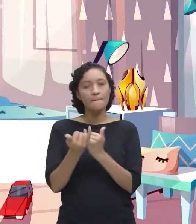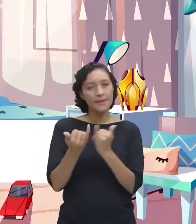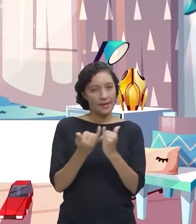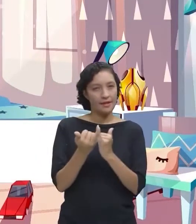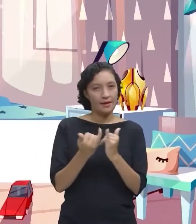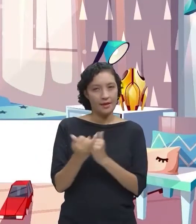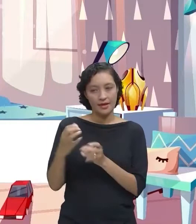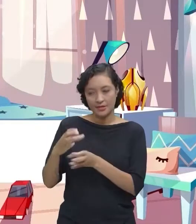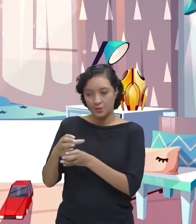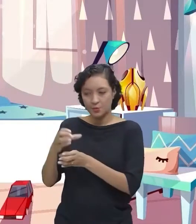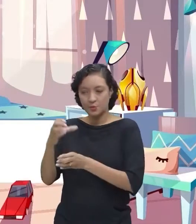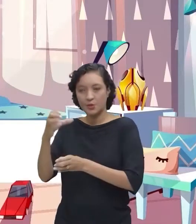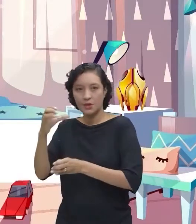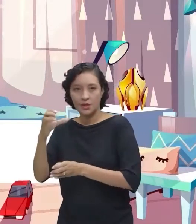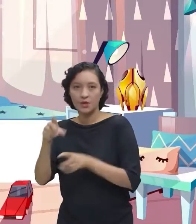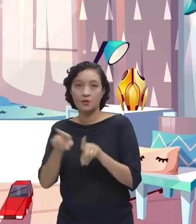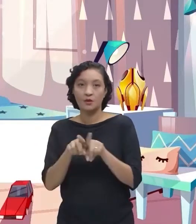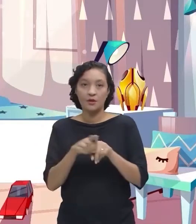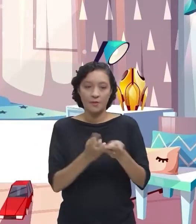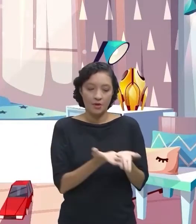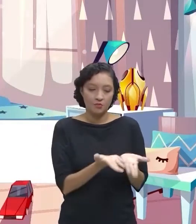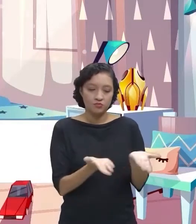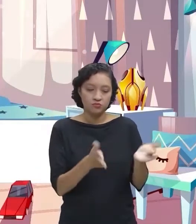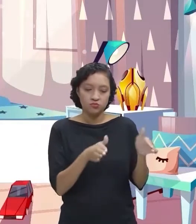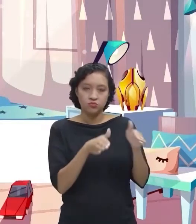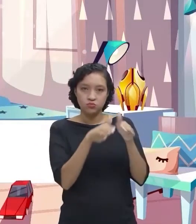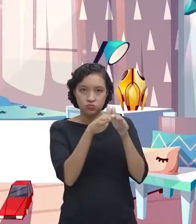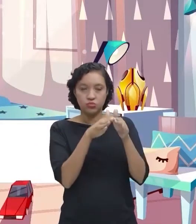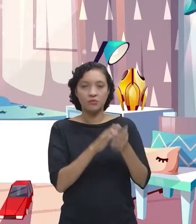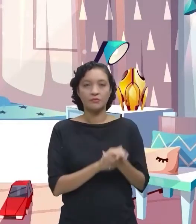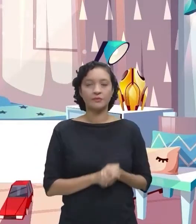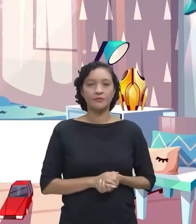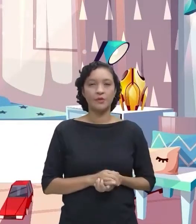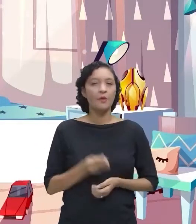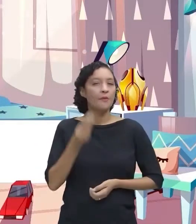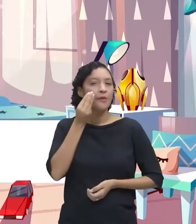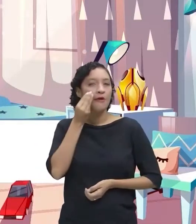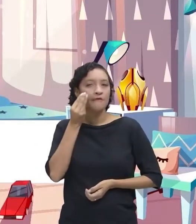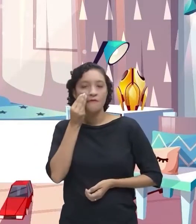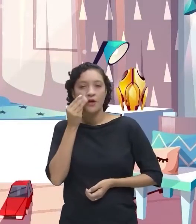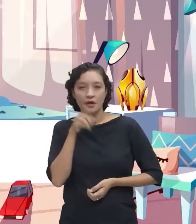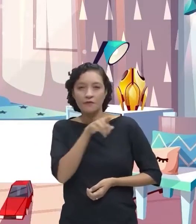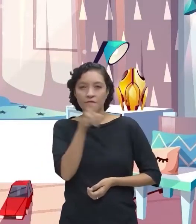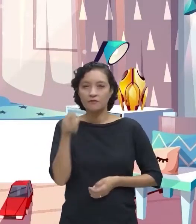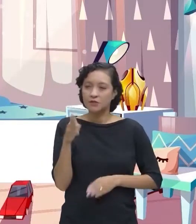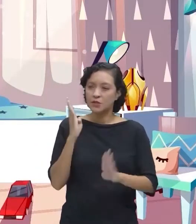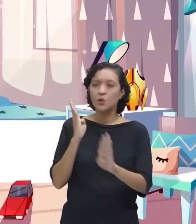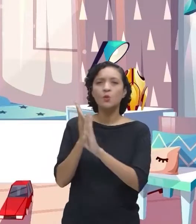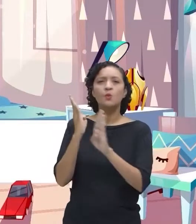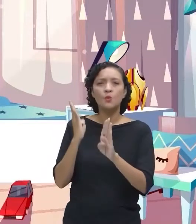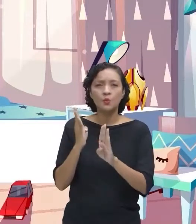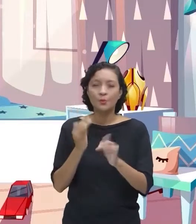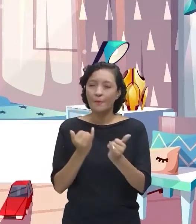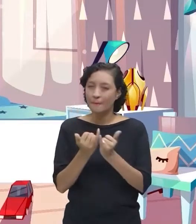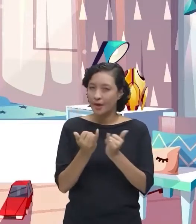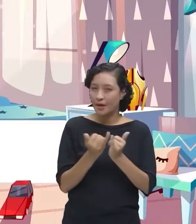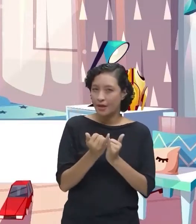cone e o cilindro? Procurem aí nesse quarto quais são os móveis que vocês estão vendo que se parecem com cone e